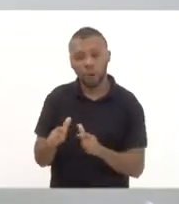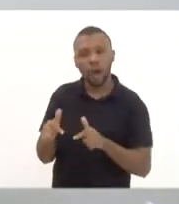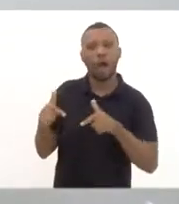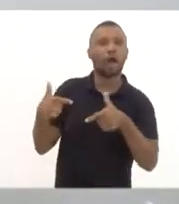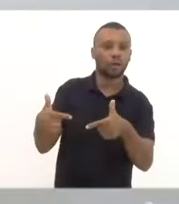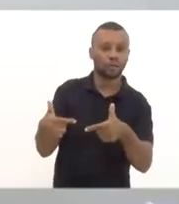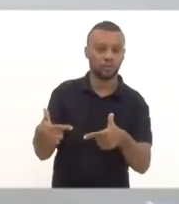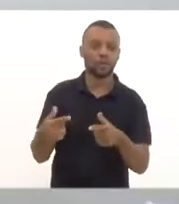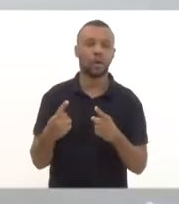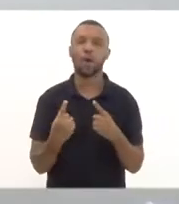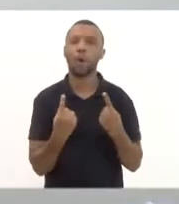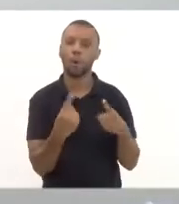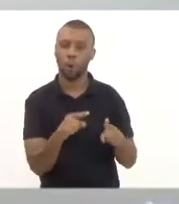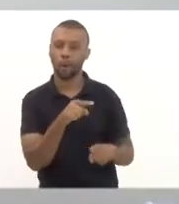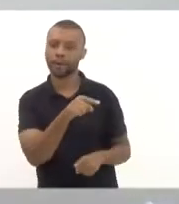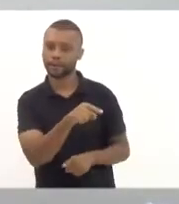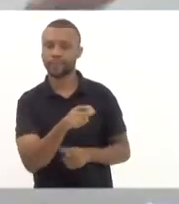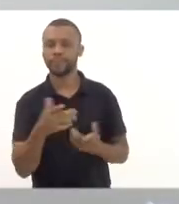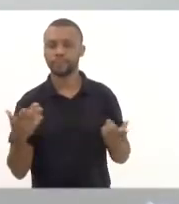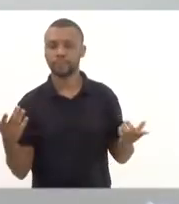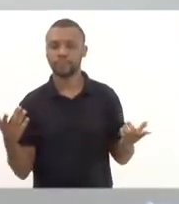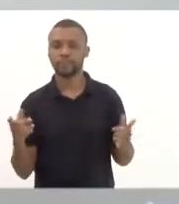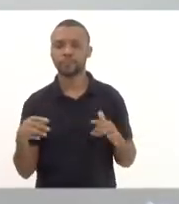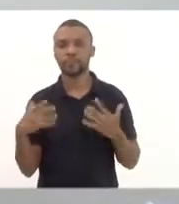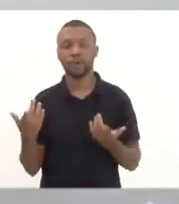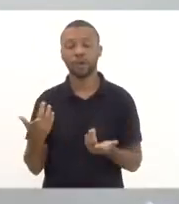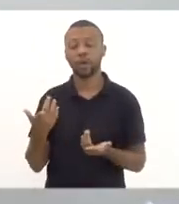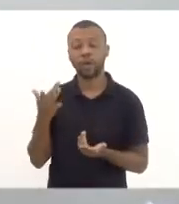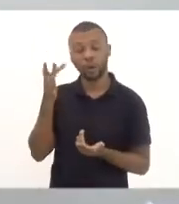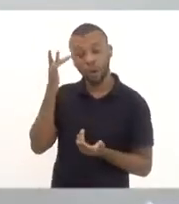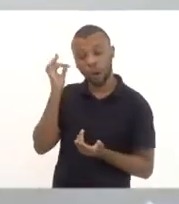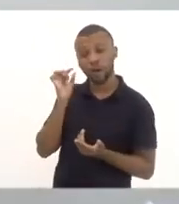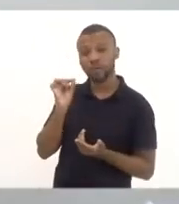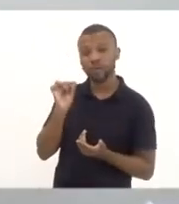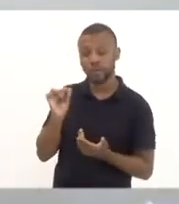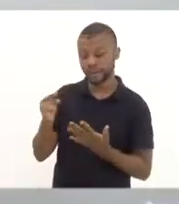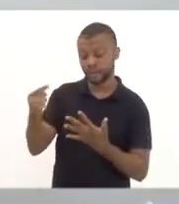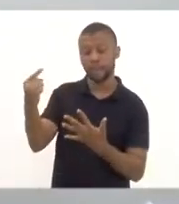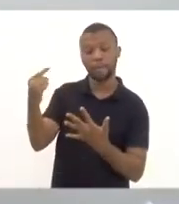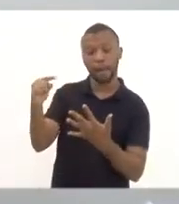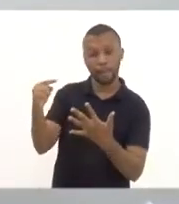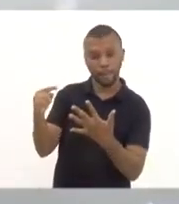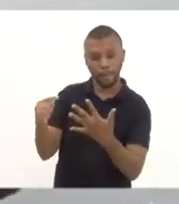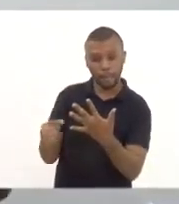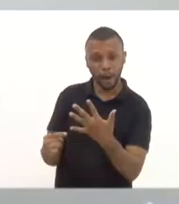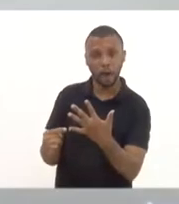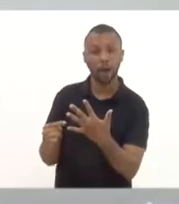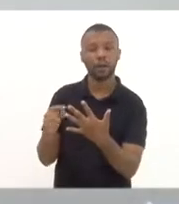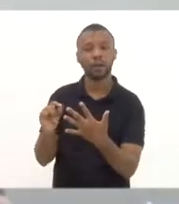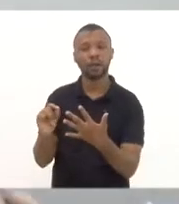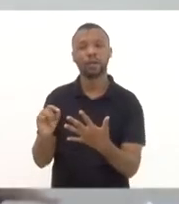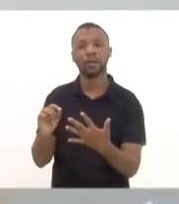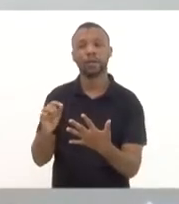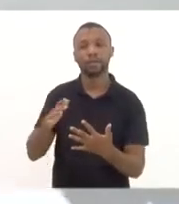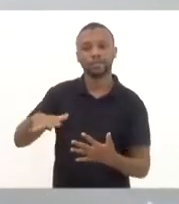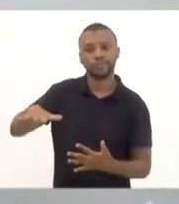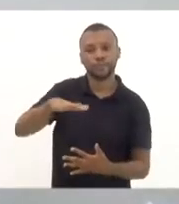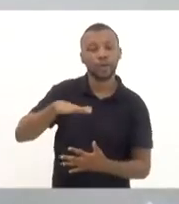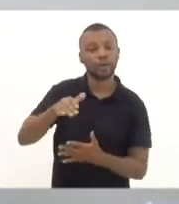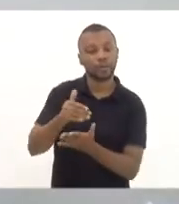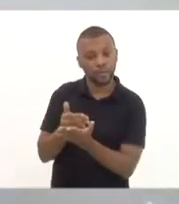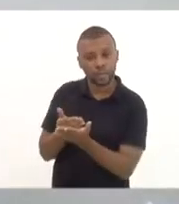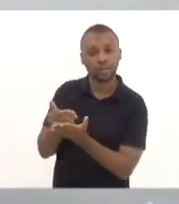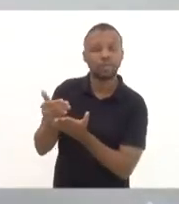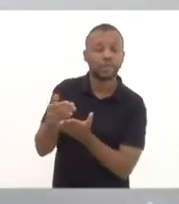então eu acho que isso daí são a o que a gente inicialmente